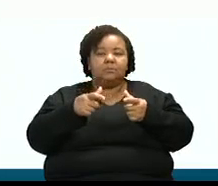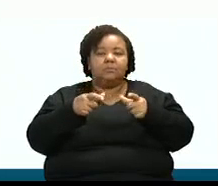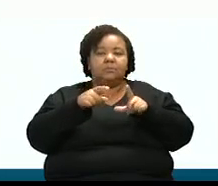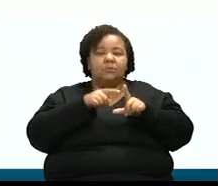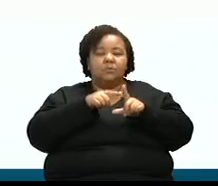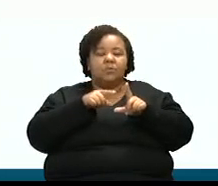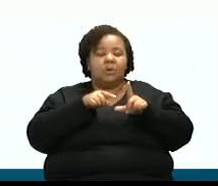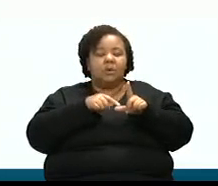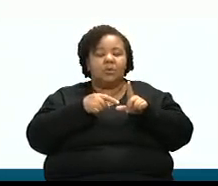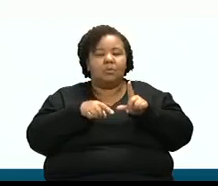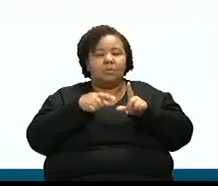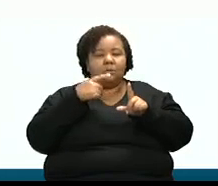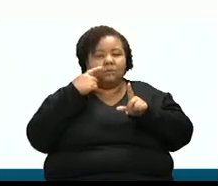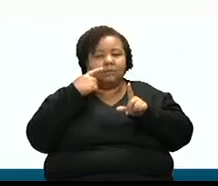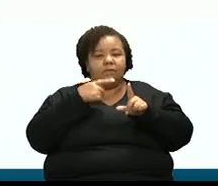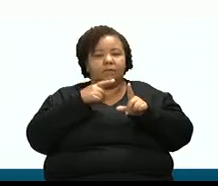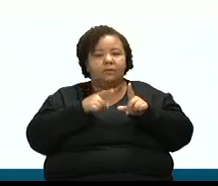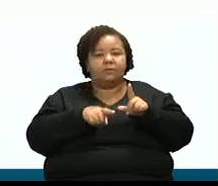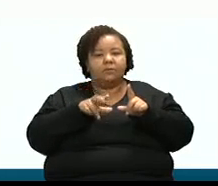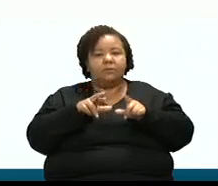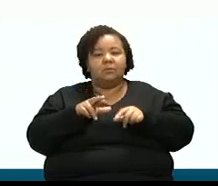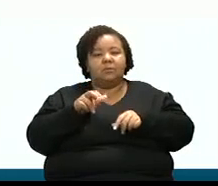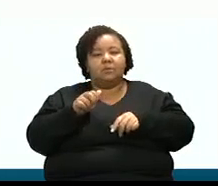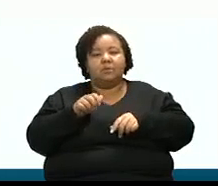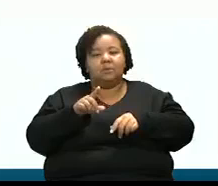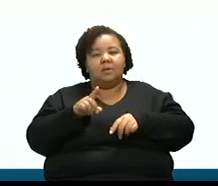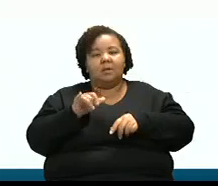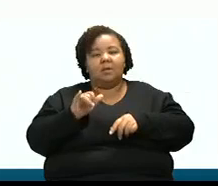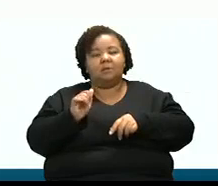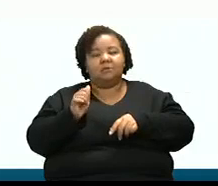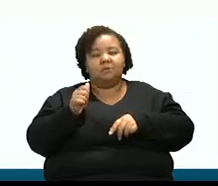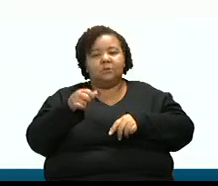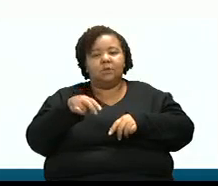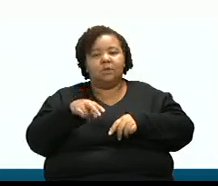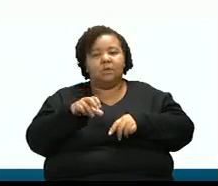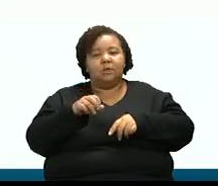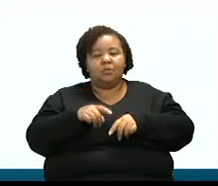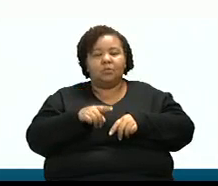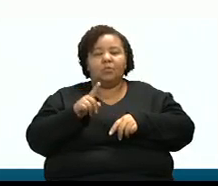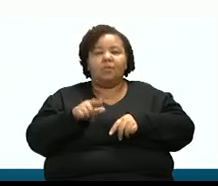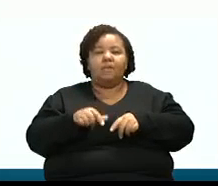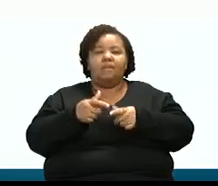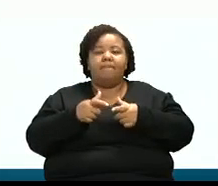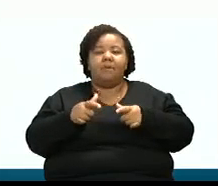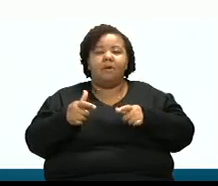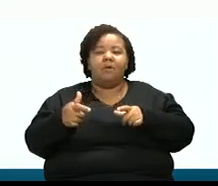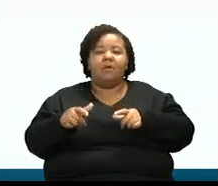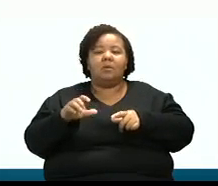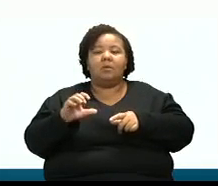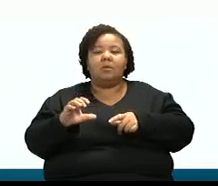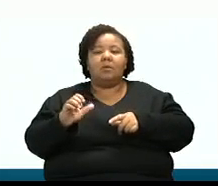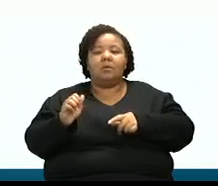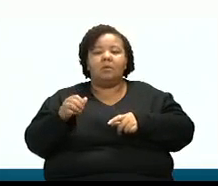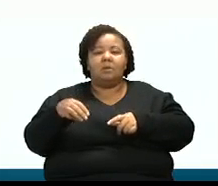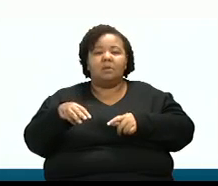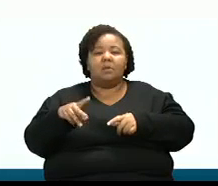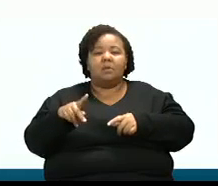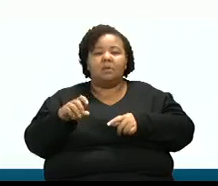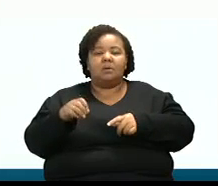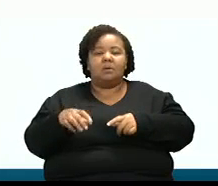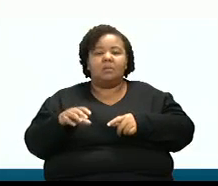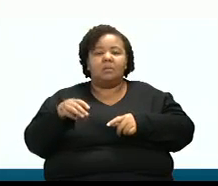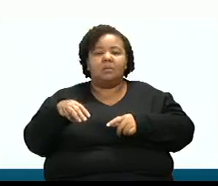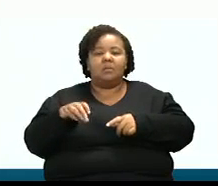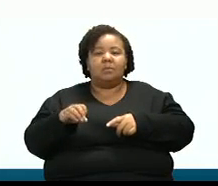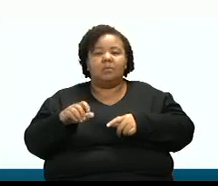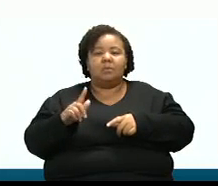estou medindo aqui em radianos, quanto maior o ângulo, maior o campo magnético. Se eu fixo o